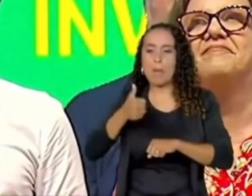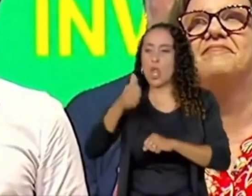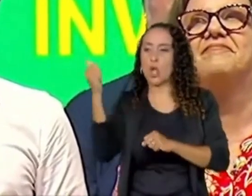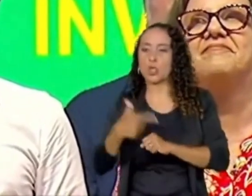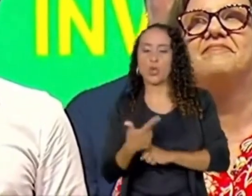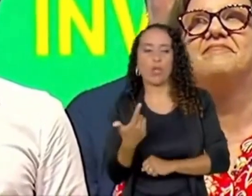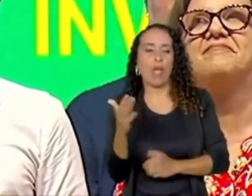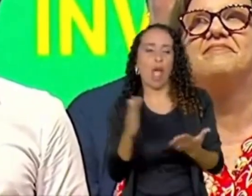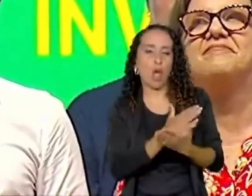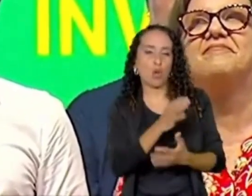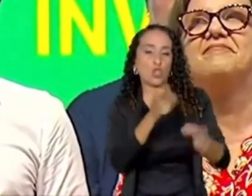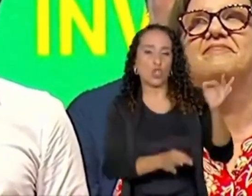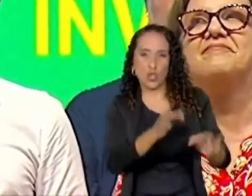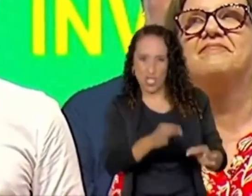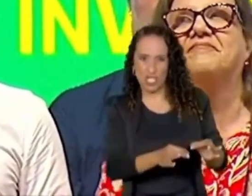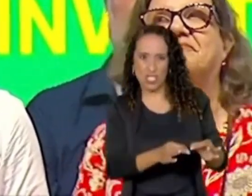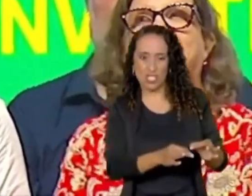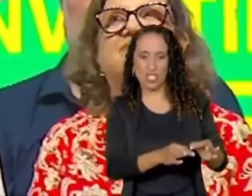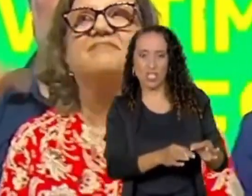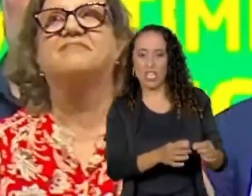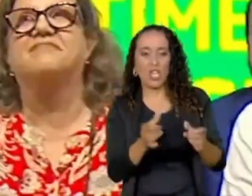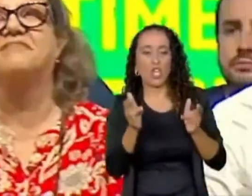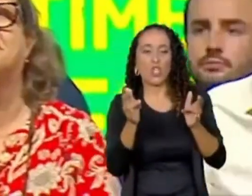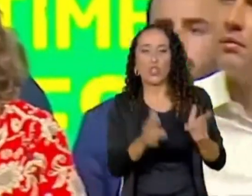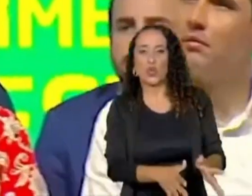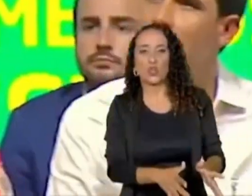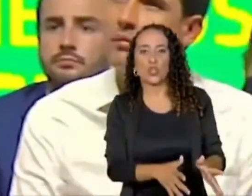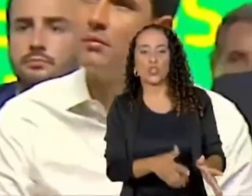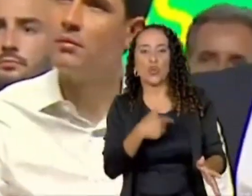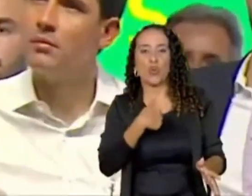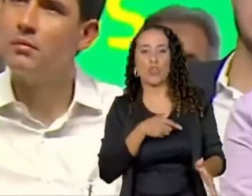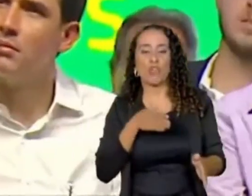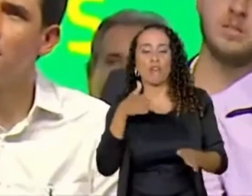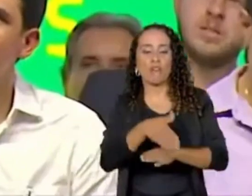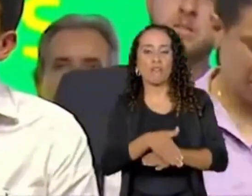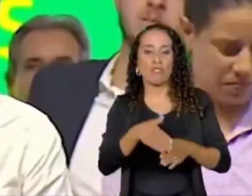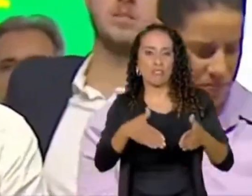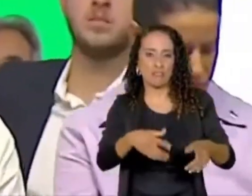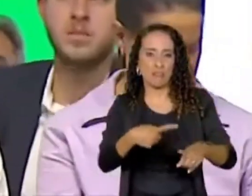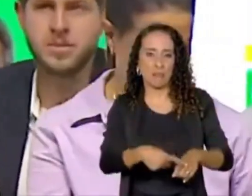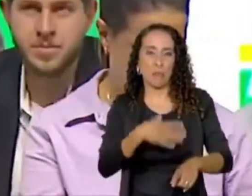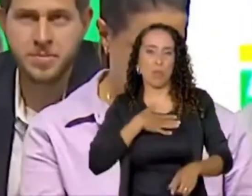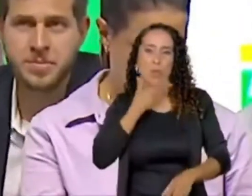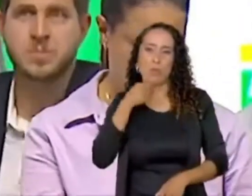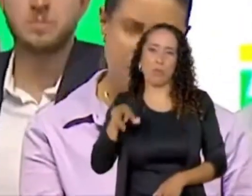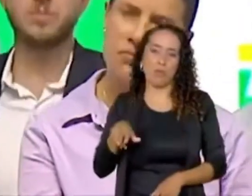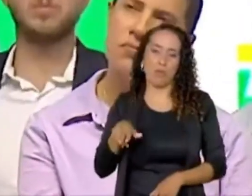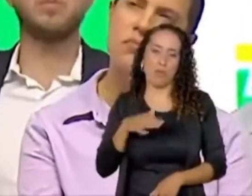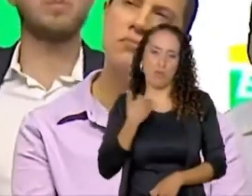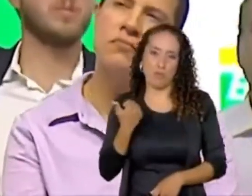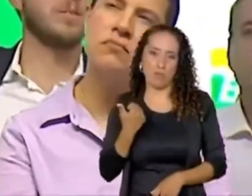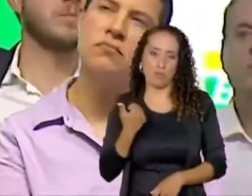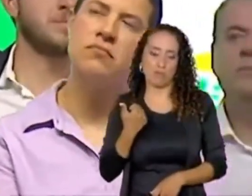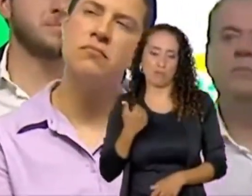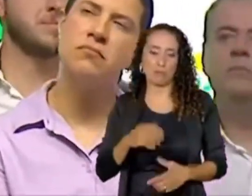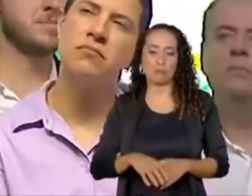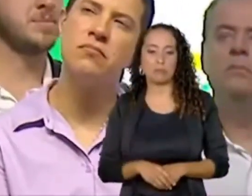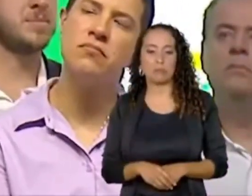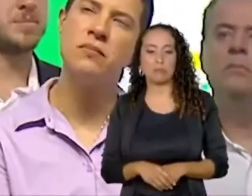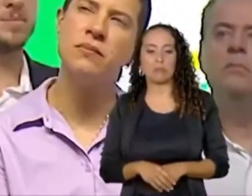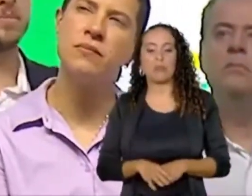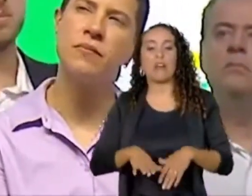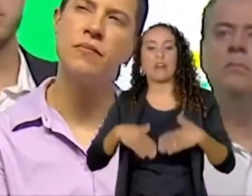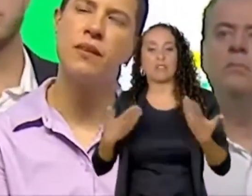juízes agora, que não me deixaram eu ir na morte do meu irmão. Na época, me soltaram da cadeia com